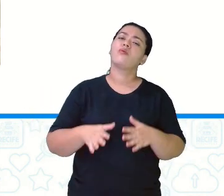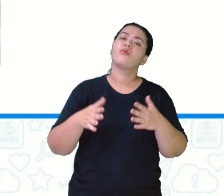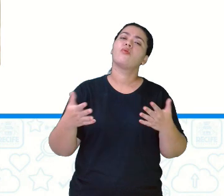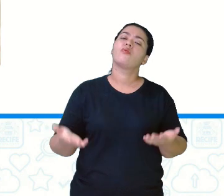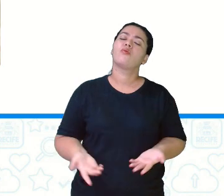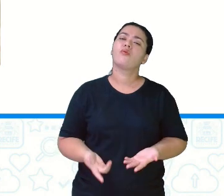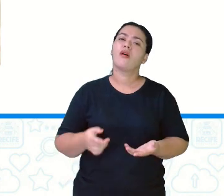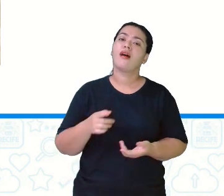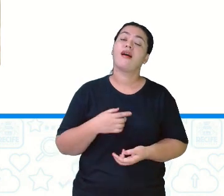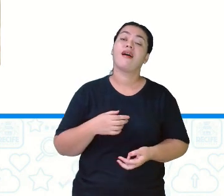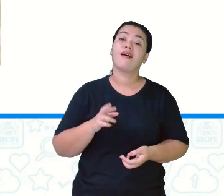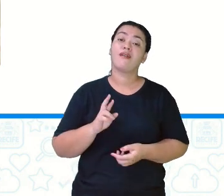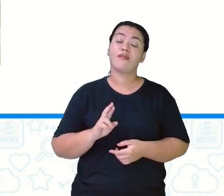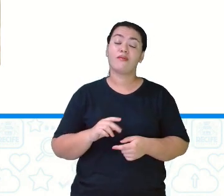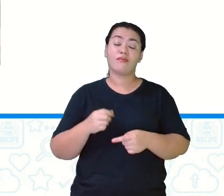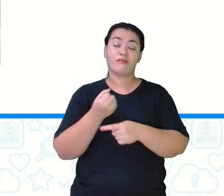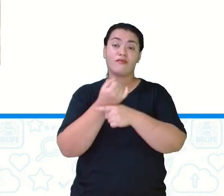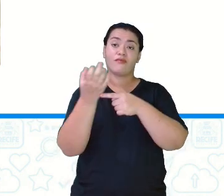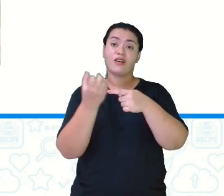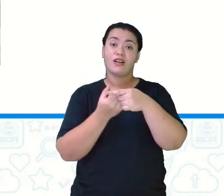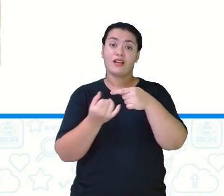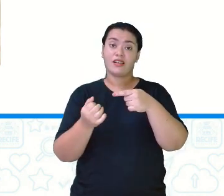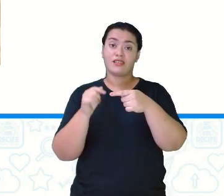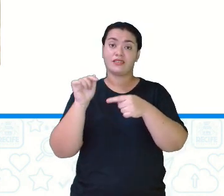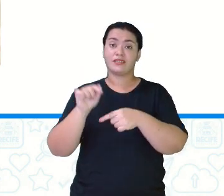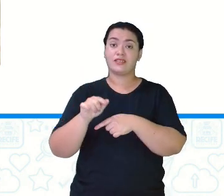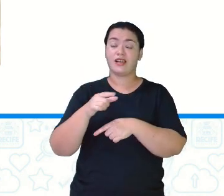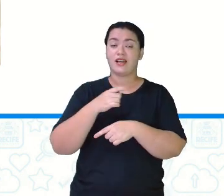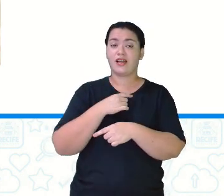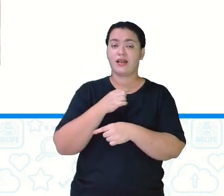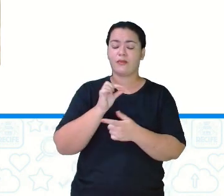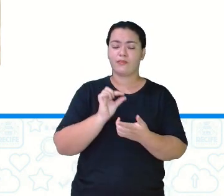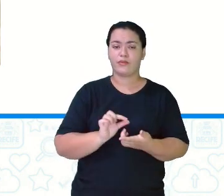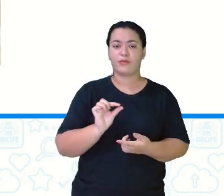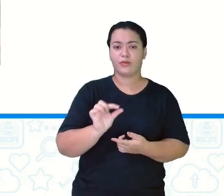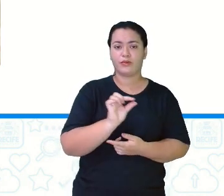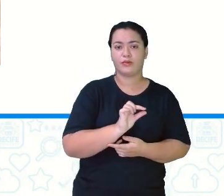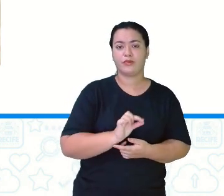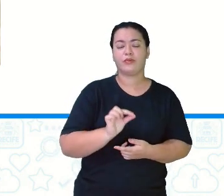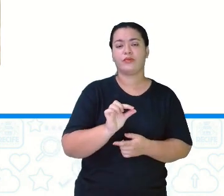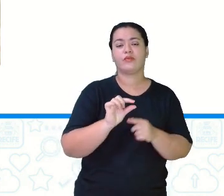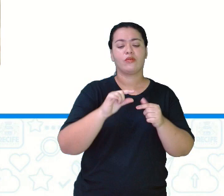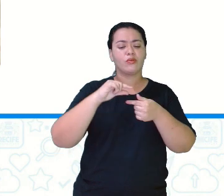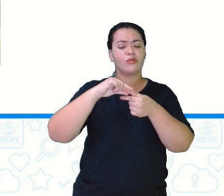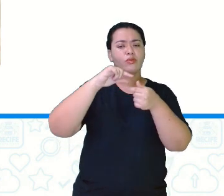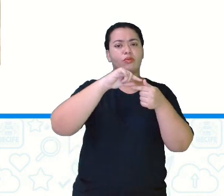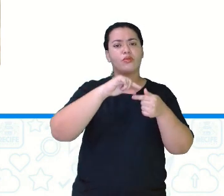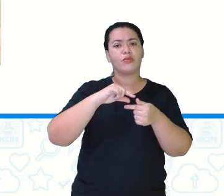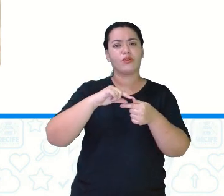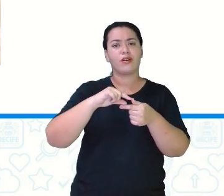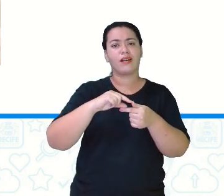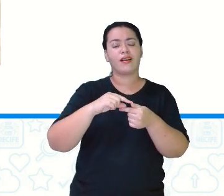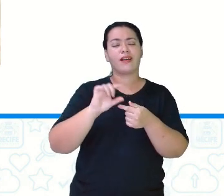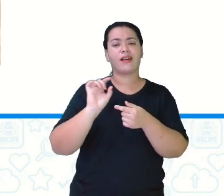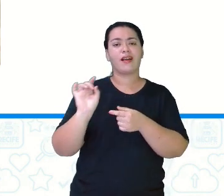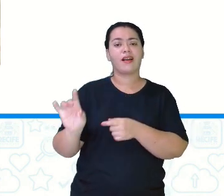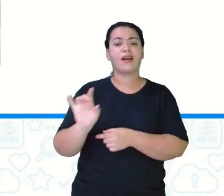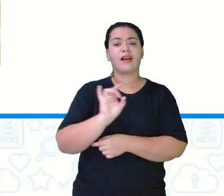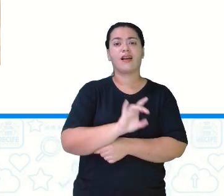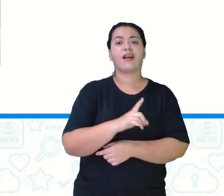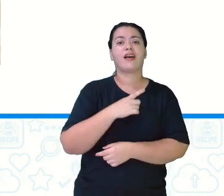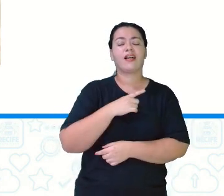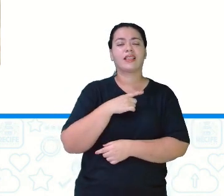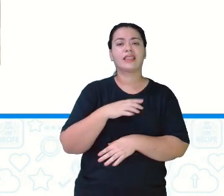fração representa a quantidade de quadradinhos que cada uma vai receber? Olha, olha, olha.